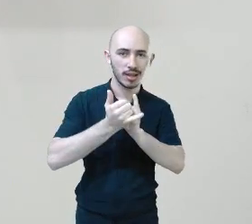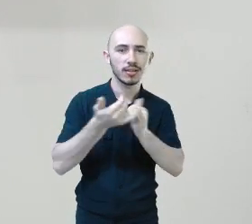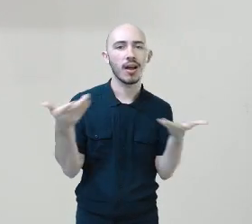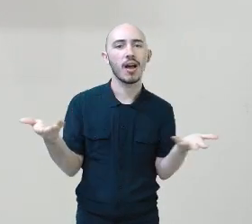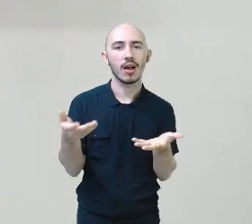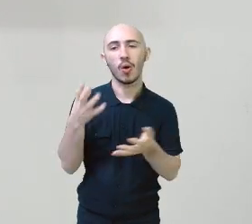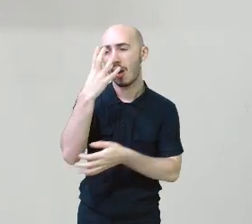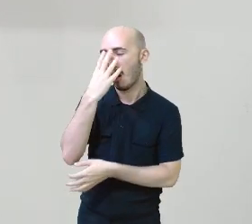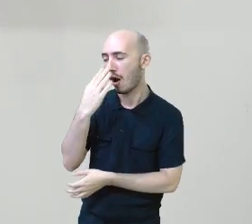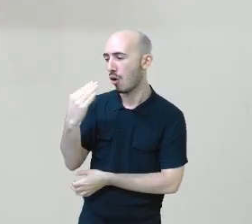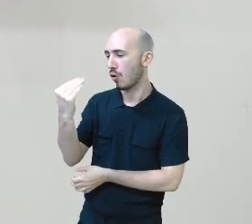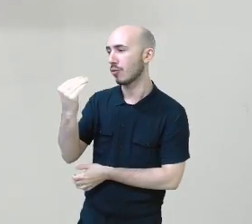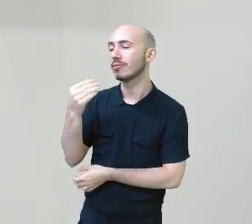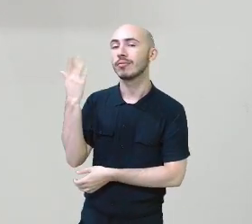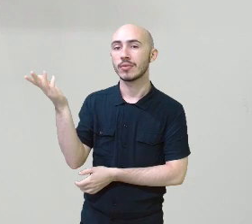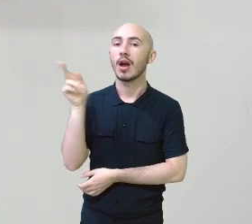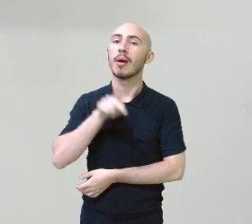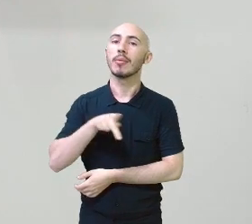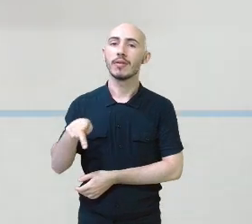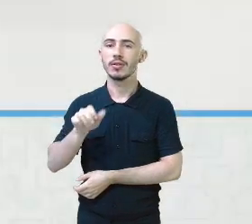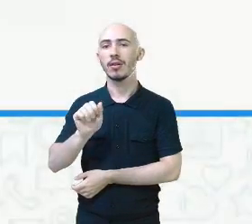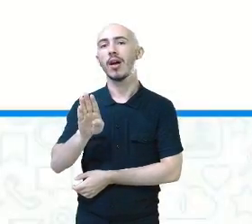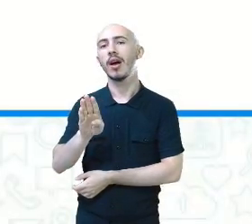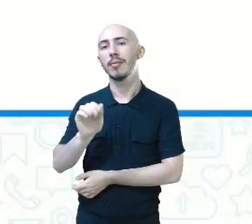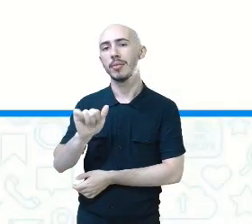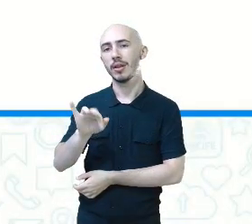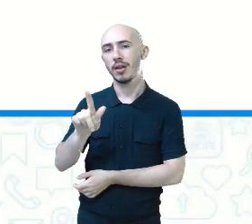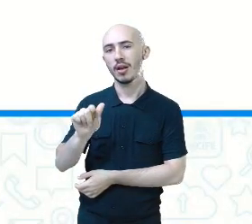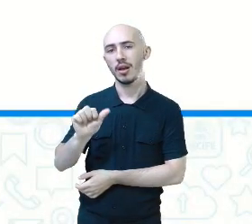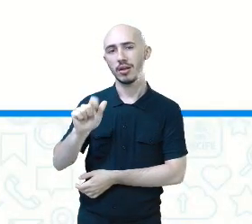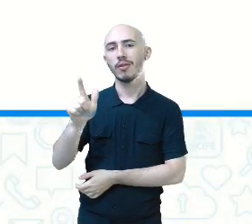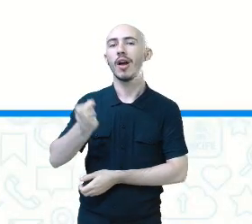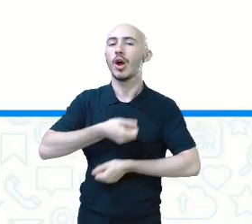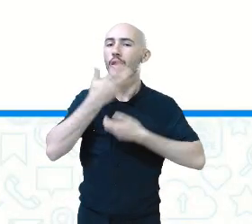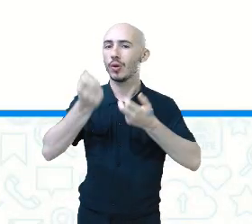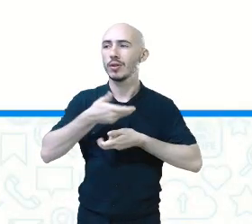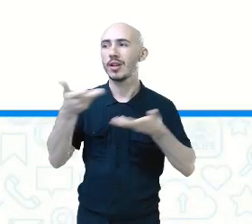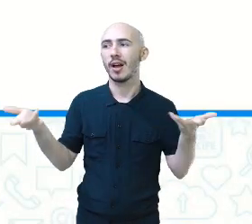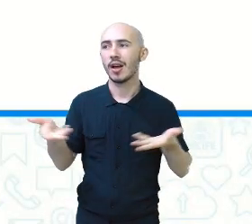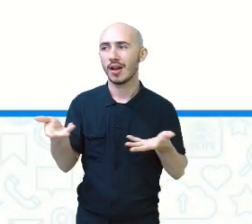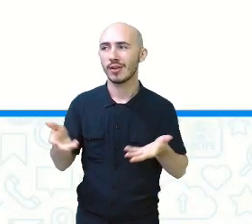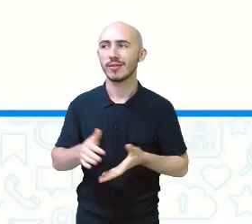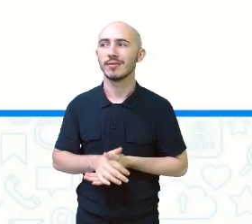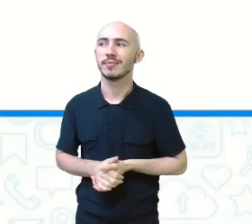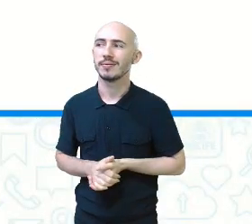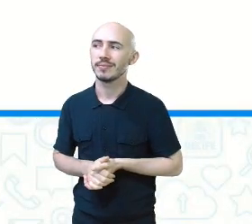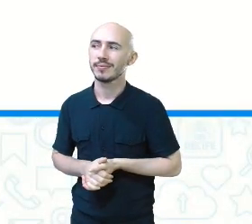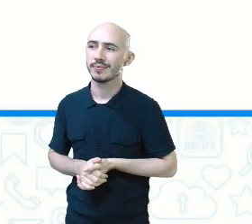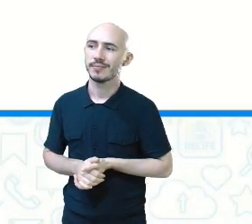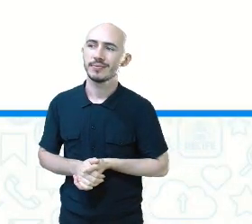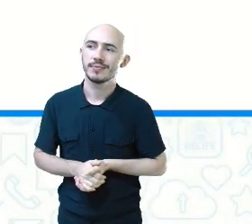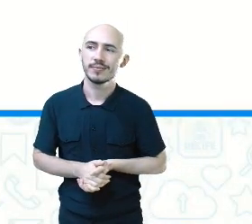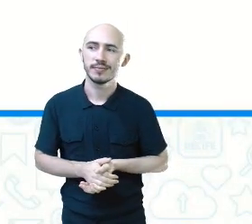do lobisomem, que a professora Abigail vai contar para a gente.